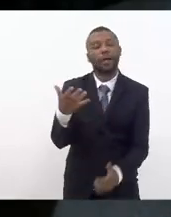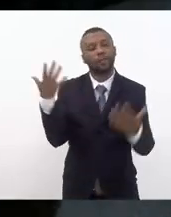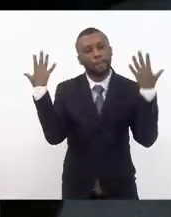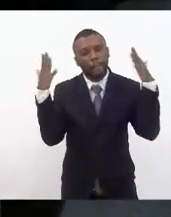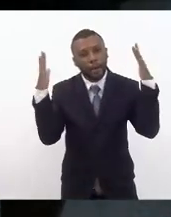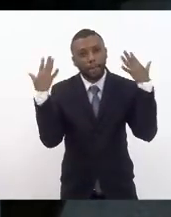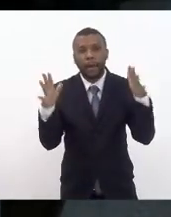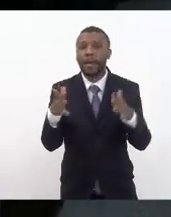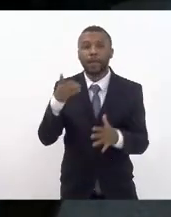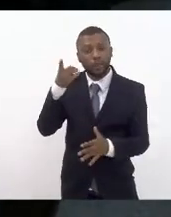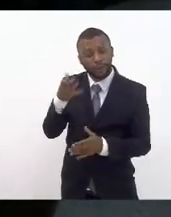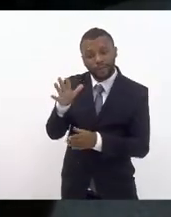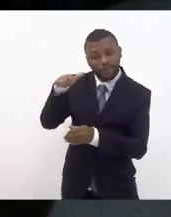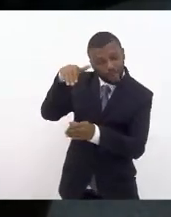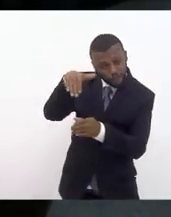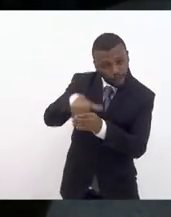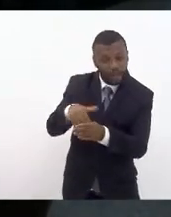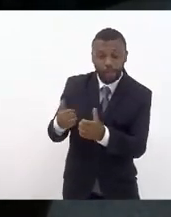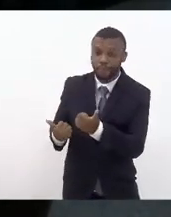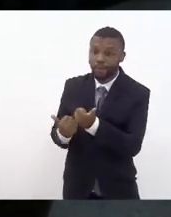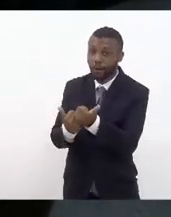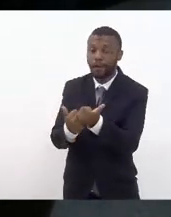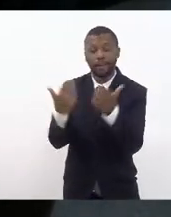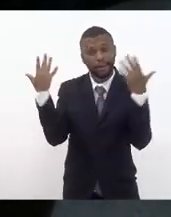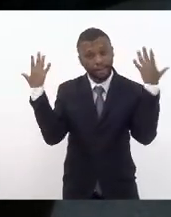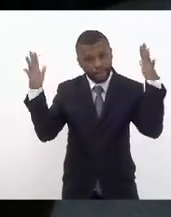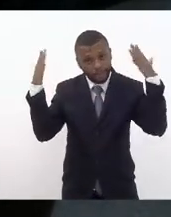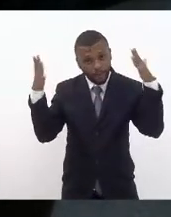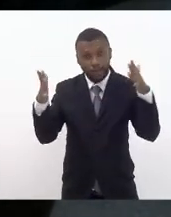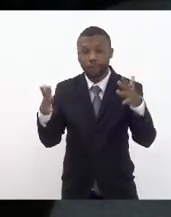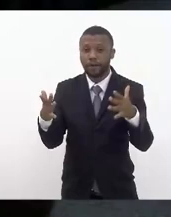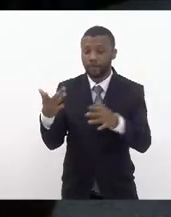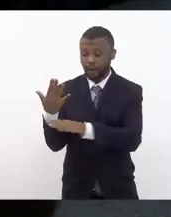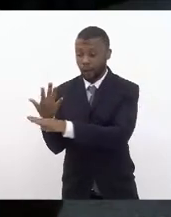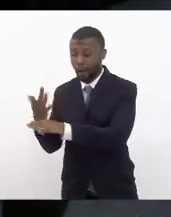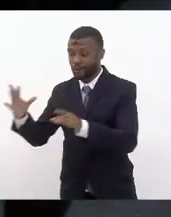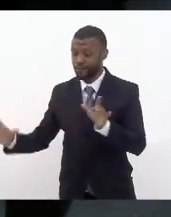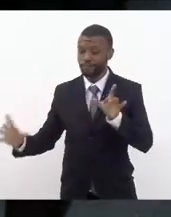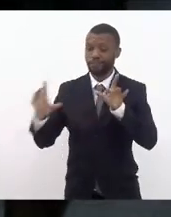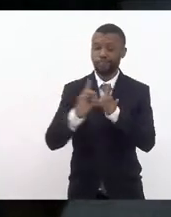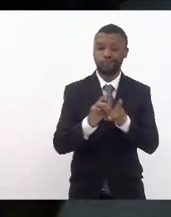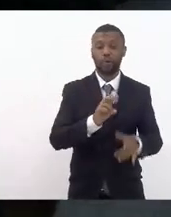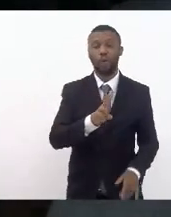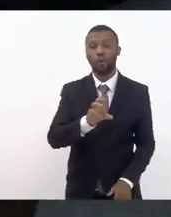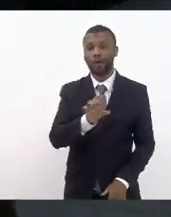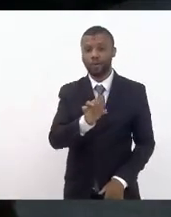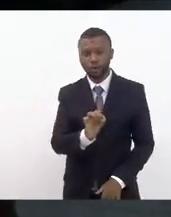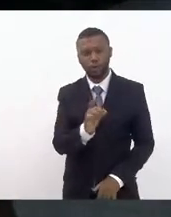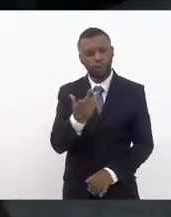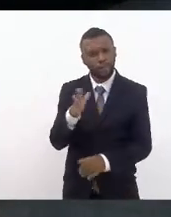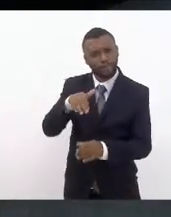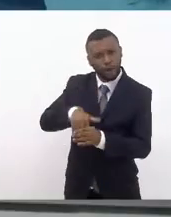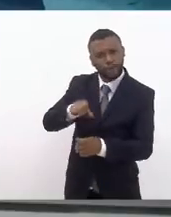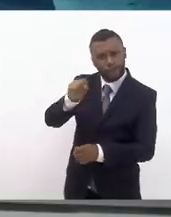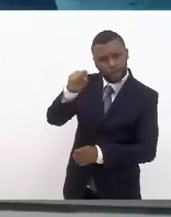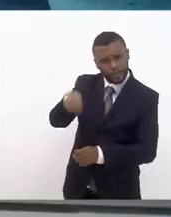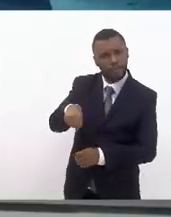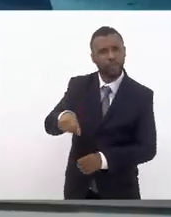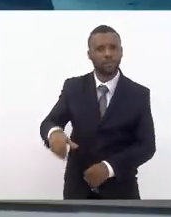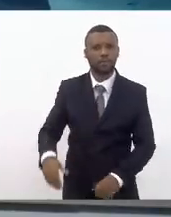favorável e viva a incorporação da UESO e da UERJ. O meu voto é sim, senhor presidente, senhora